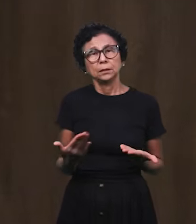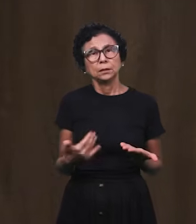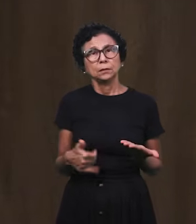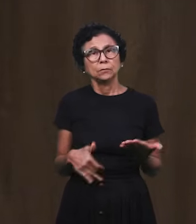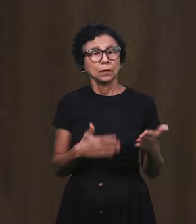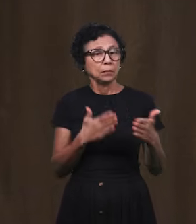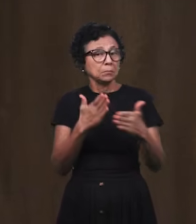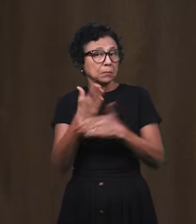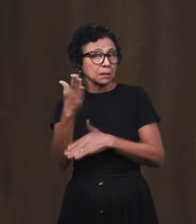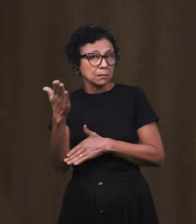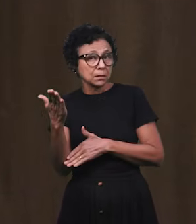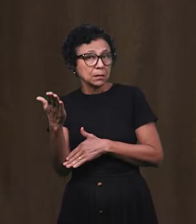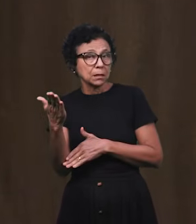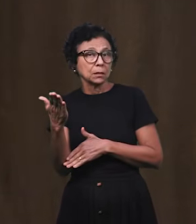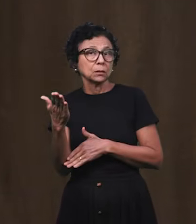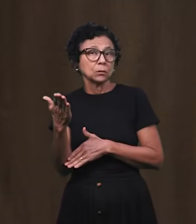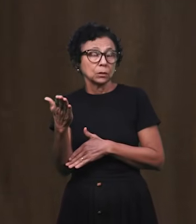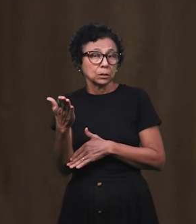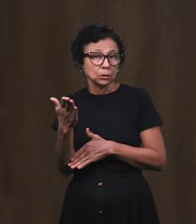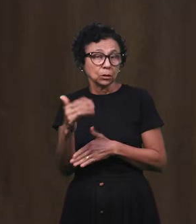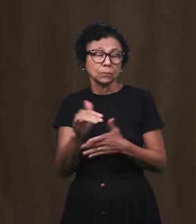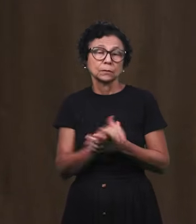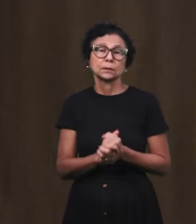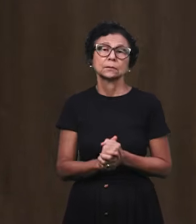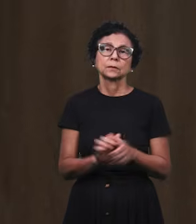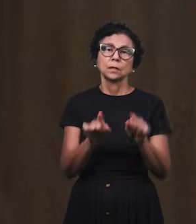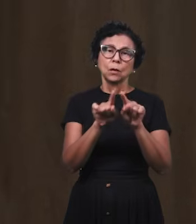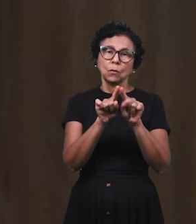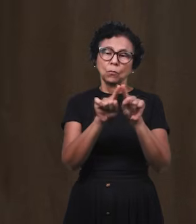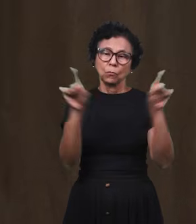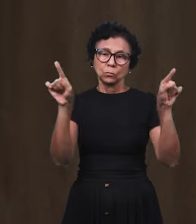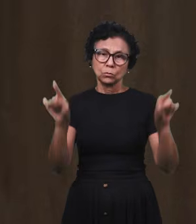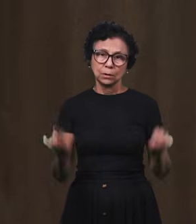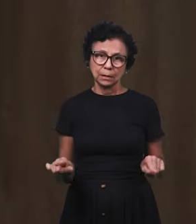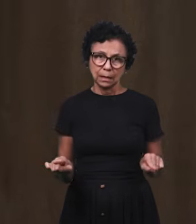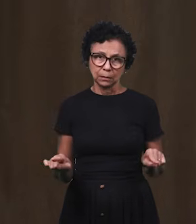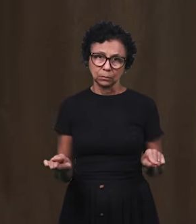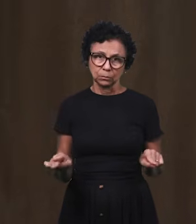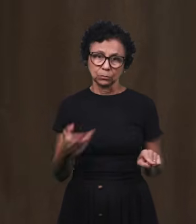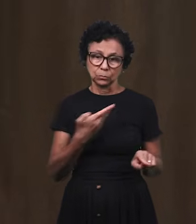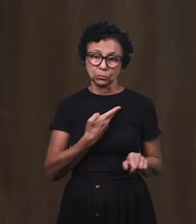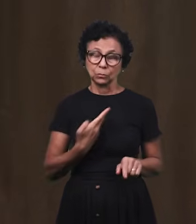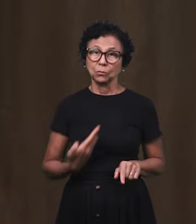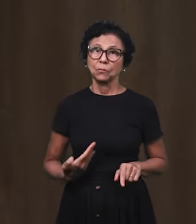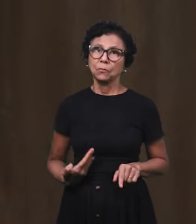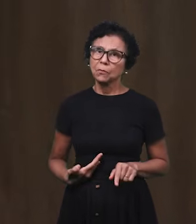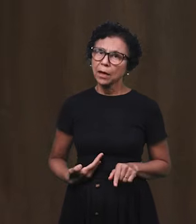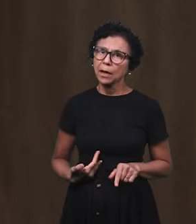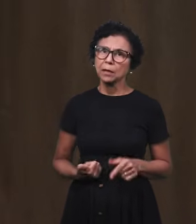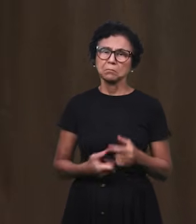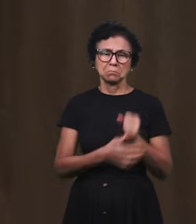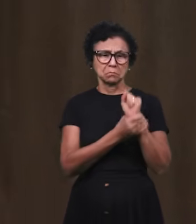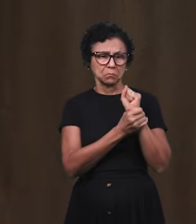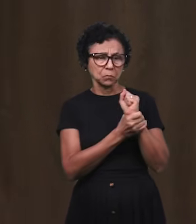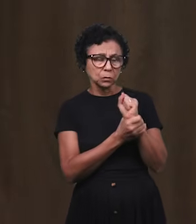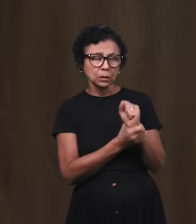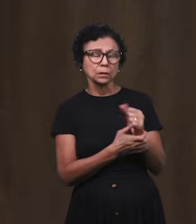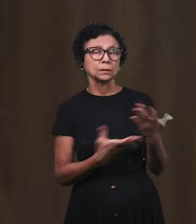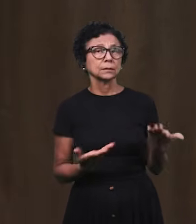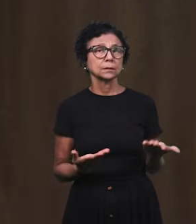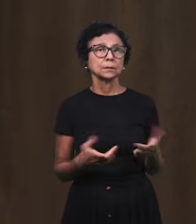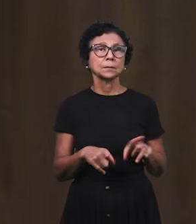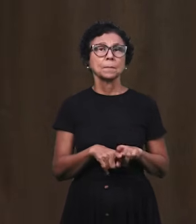e todo o trabalho também. Porque tem gente que pensa que servidor público não trabalha, servidor público trabalha muito. Né? Servidor